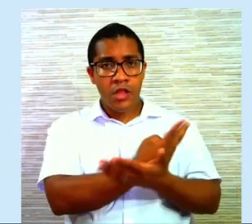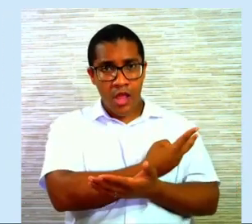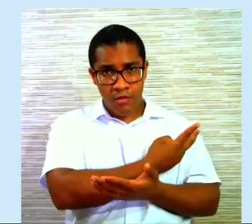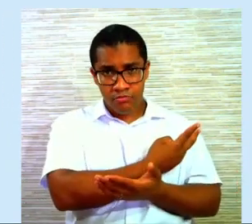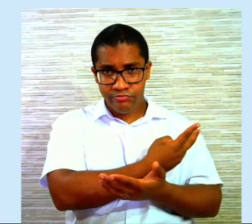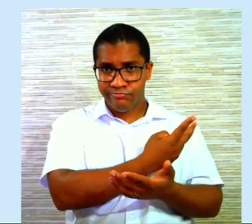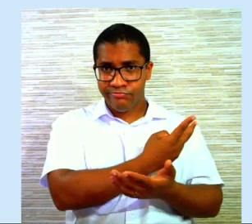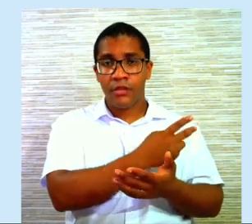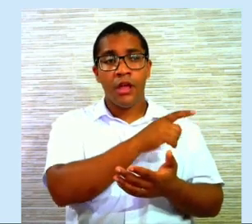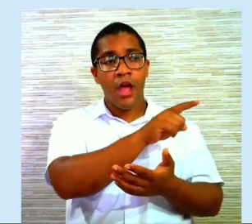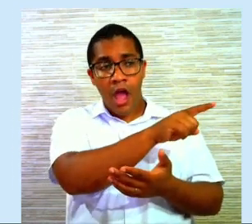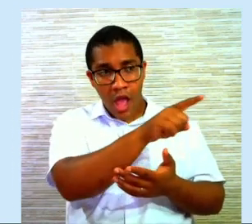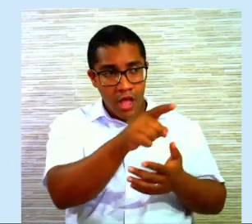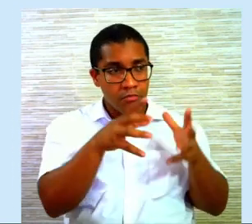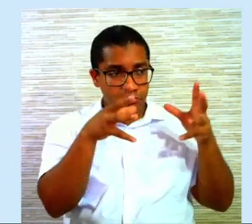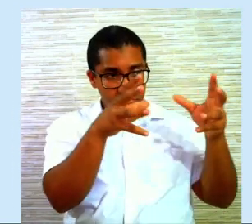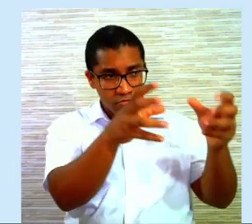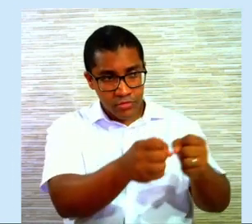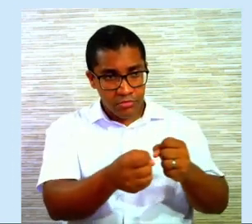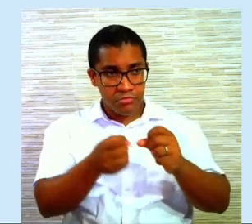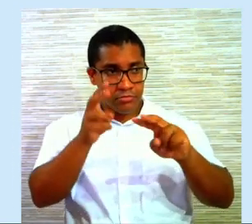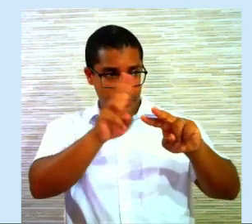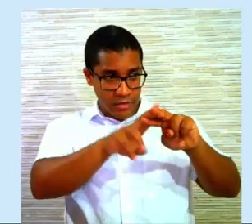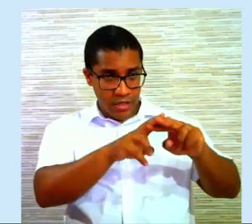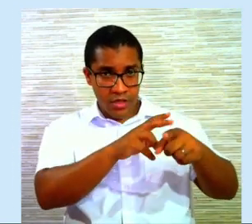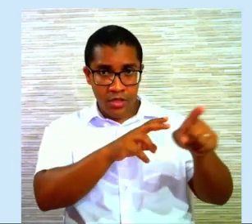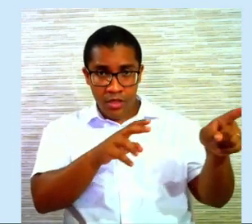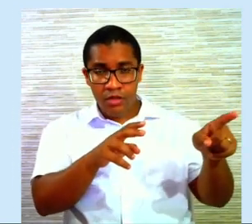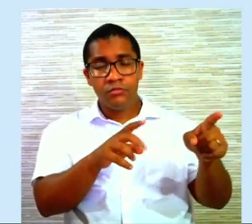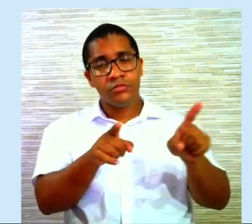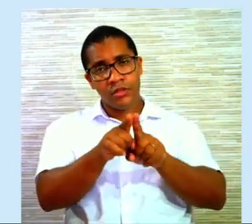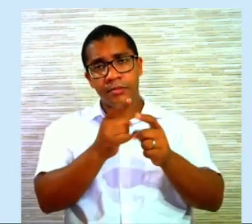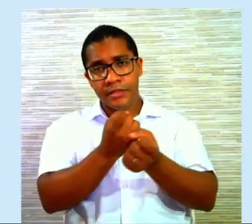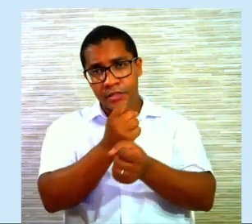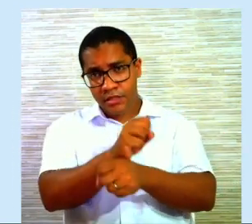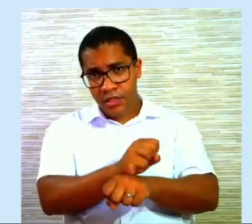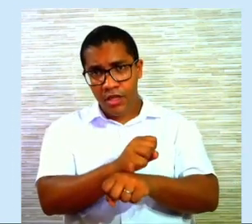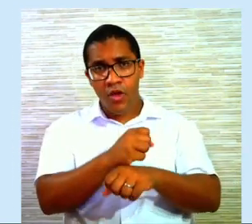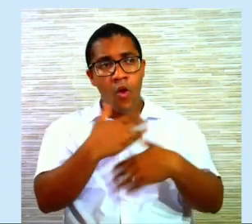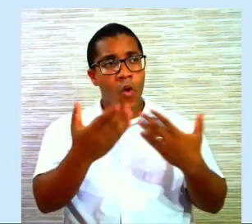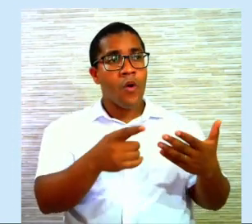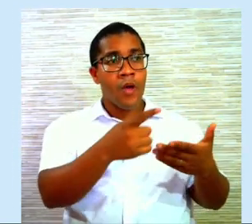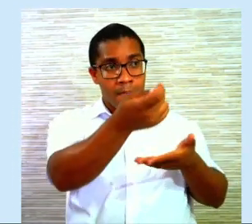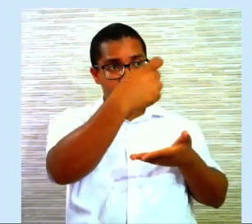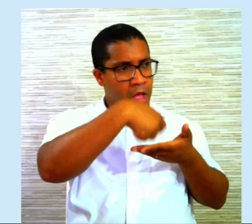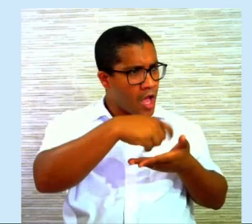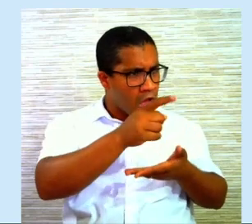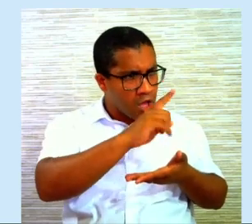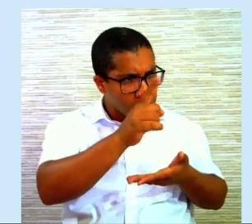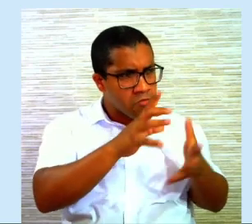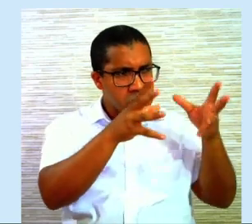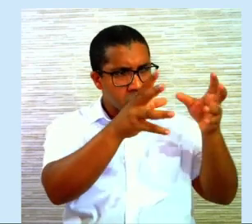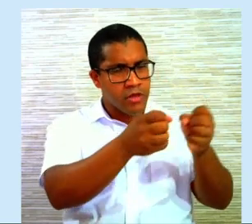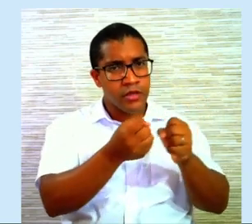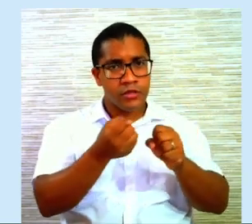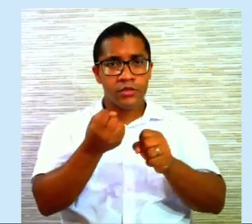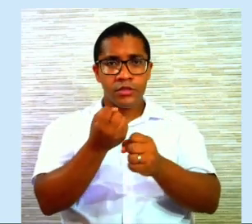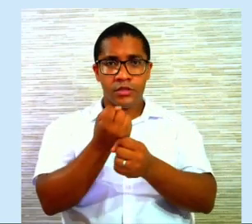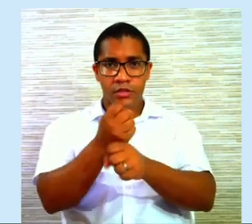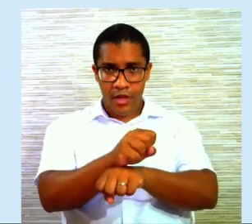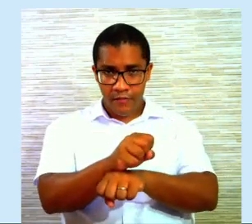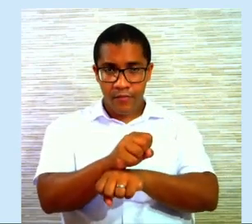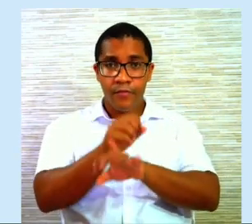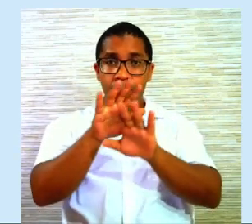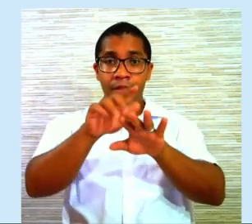não pagavam suas dívidas. Os árabes também praticavam a escravidão. Adquiriram